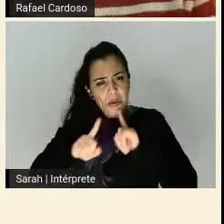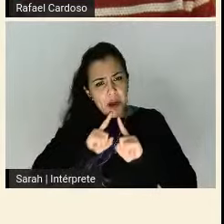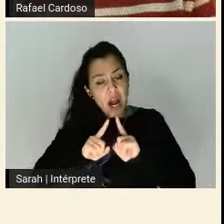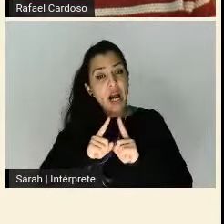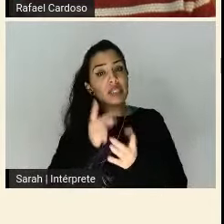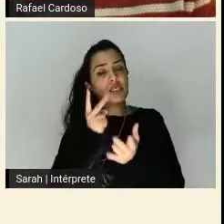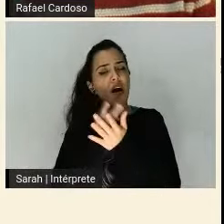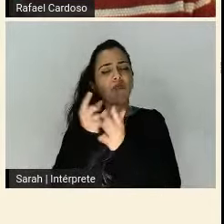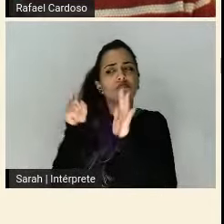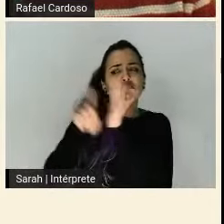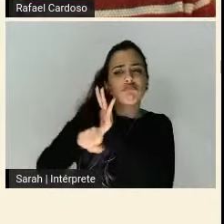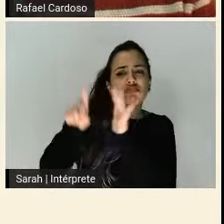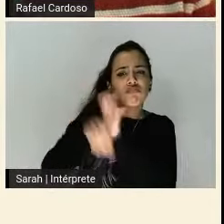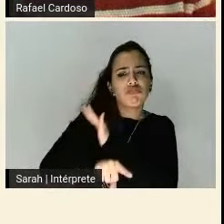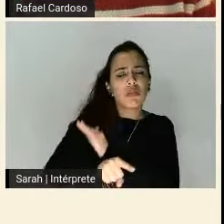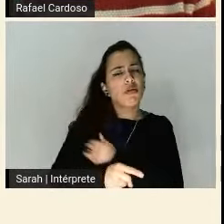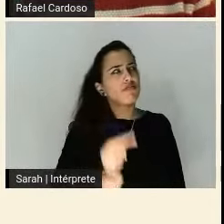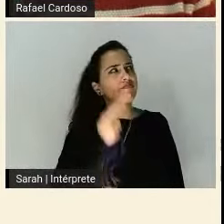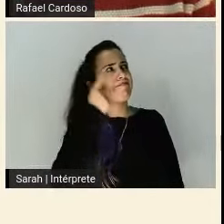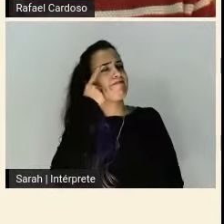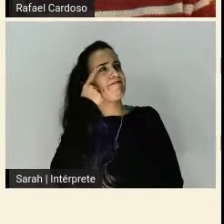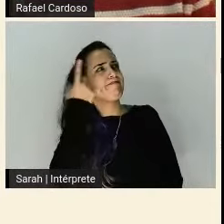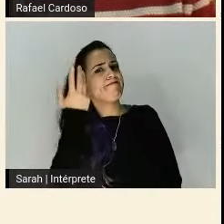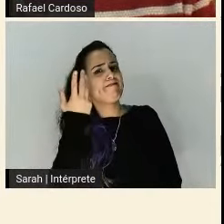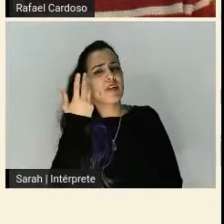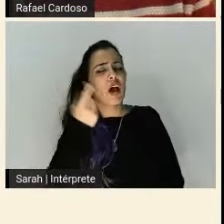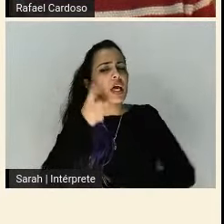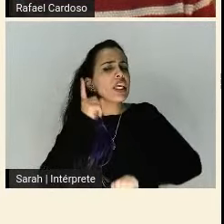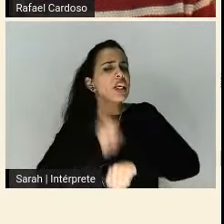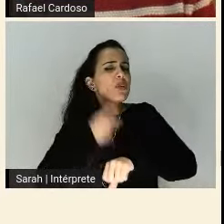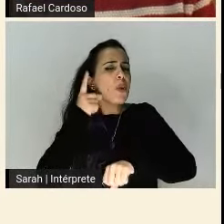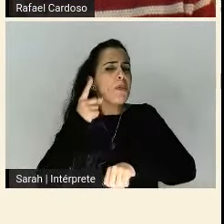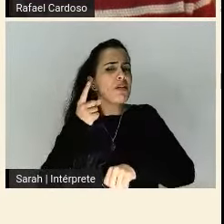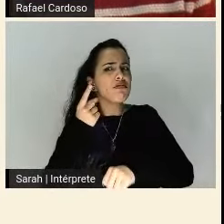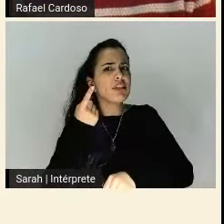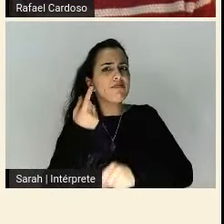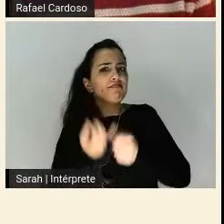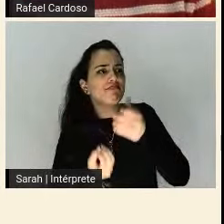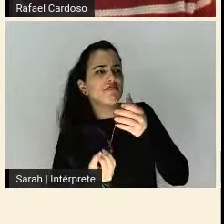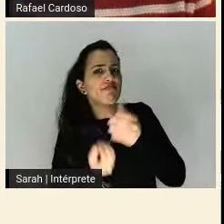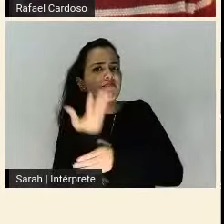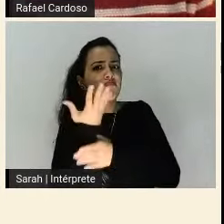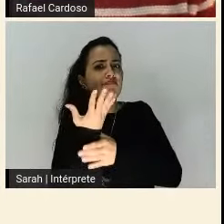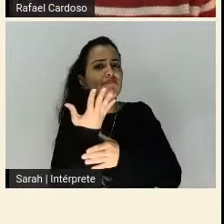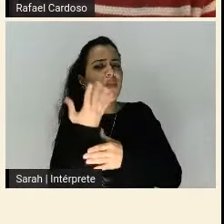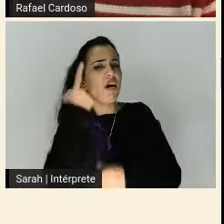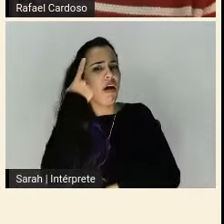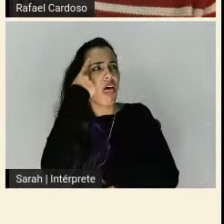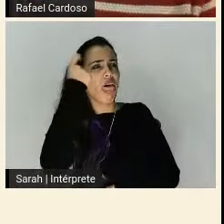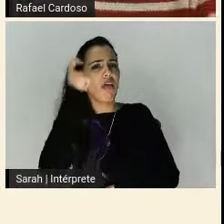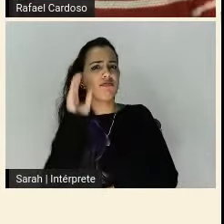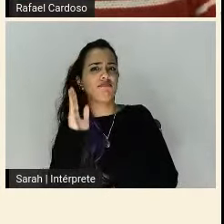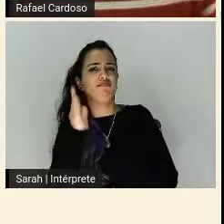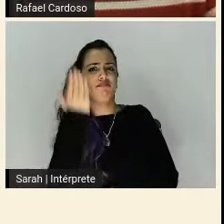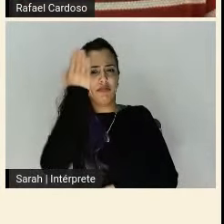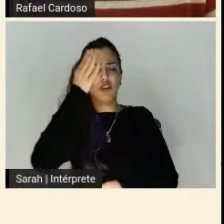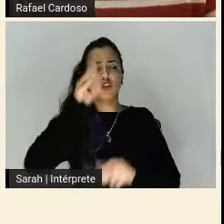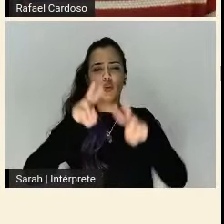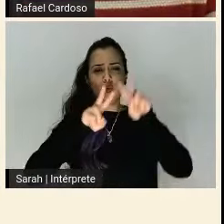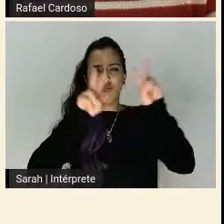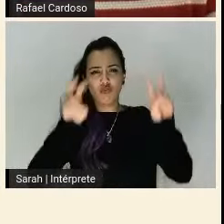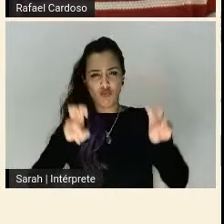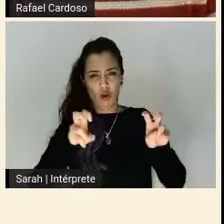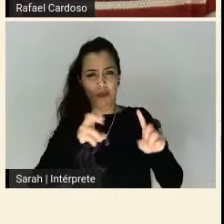pergunta: em que momento se forjou o mito triunfal da semana? Muita gente pensa que isso só